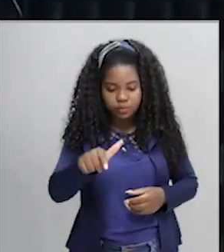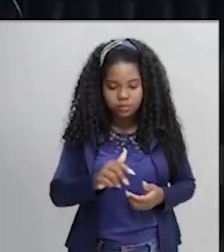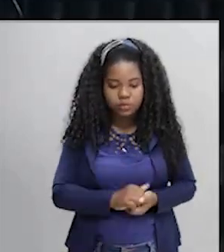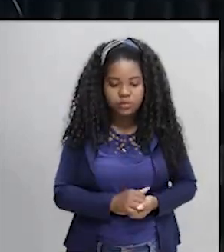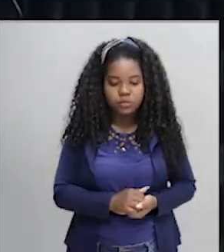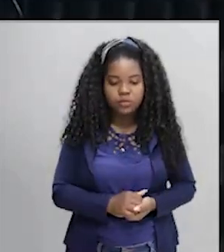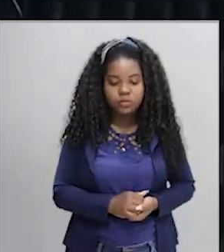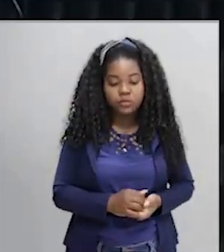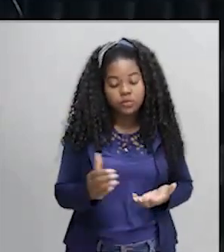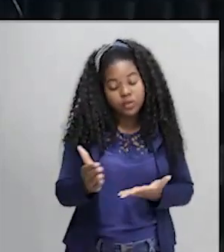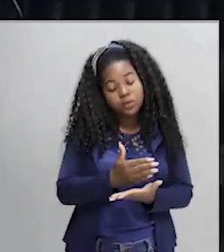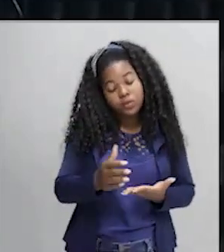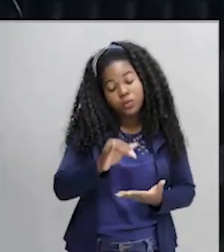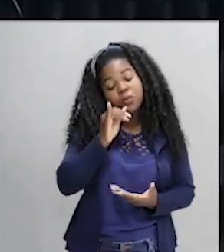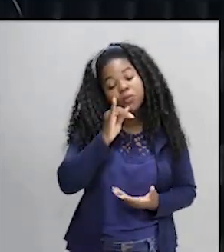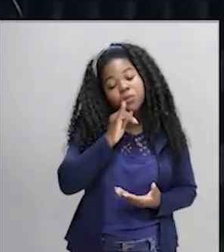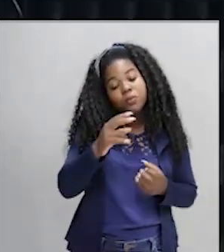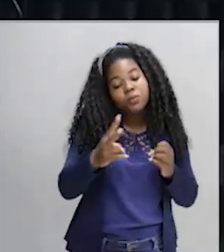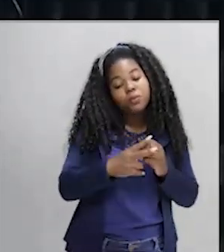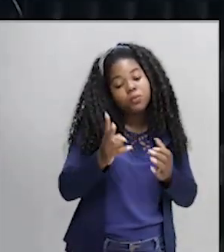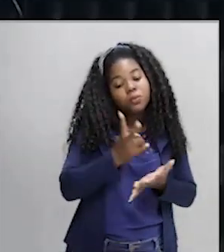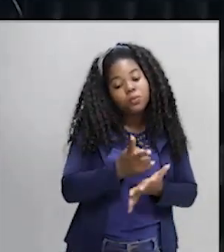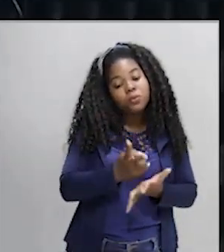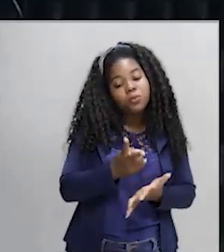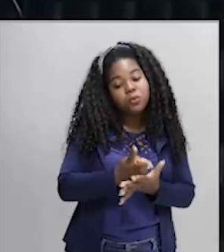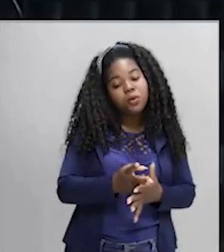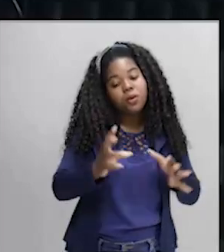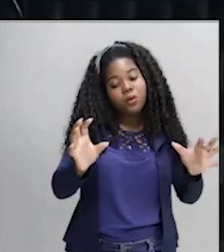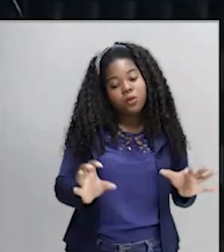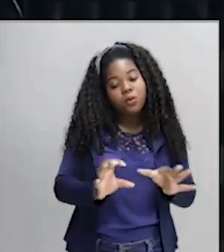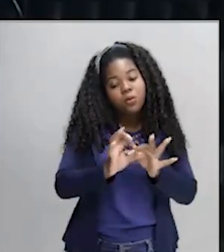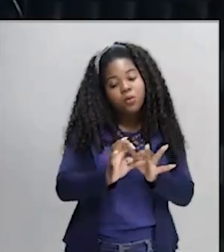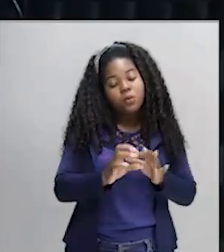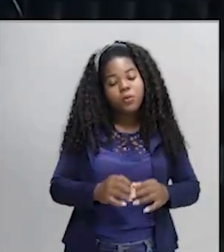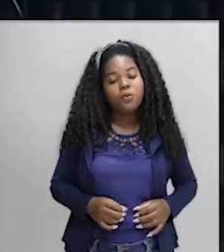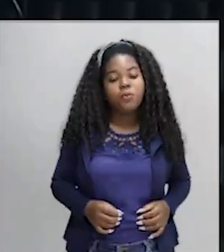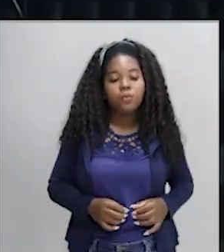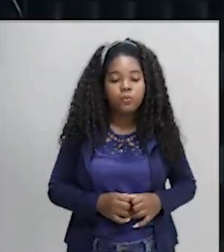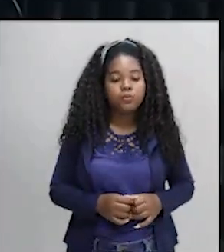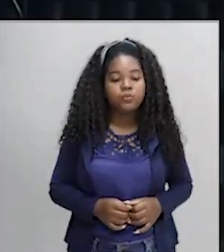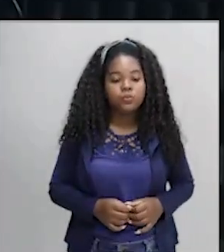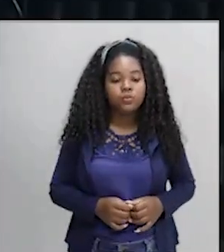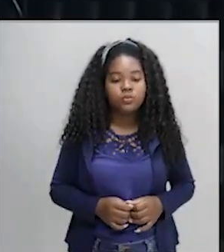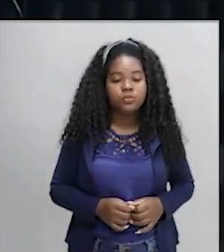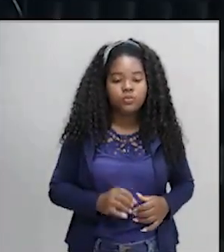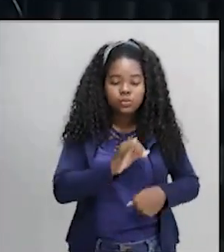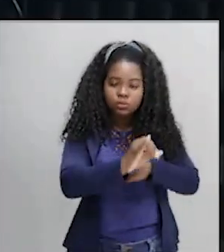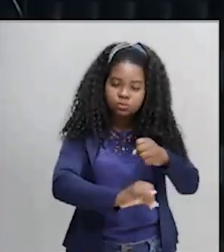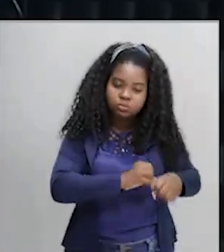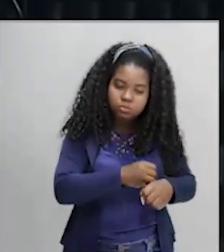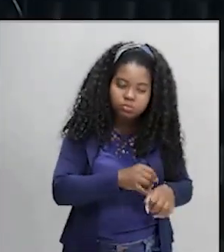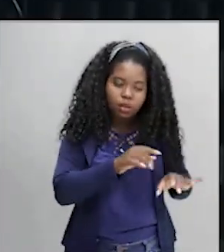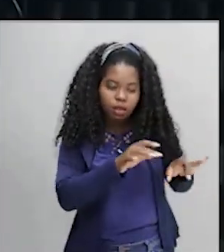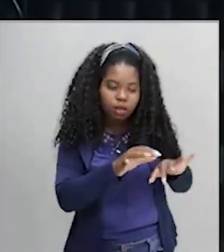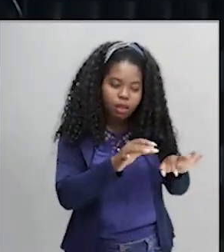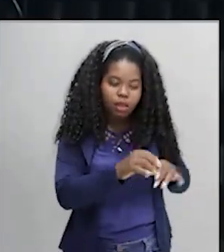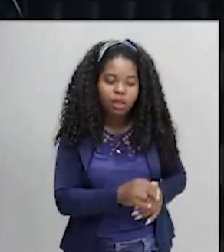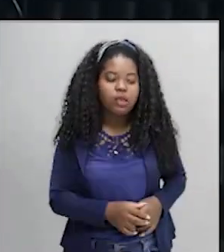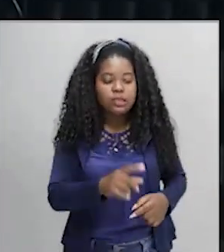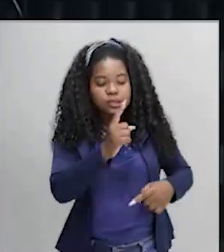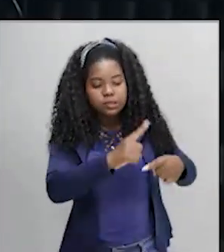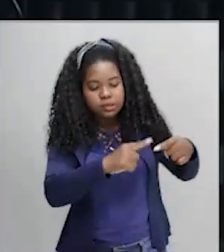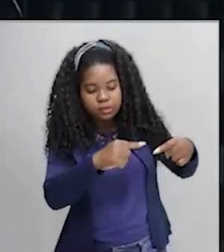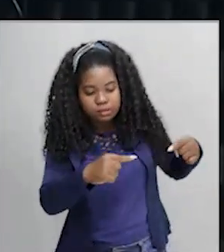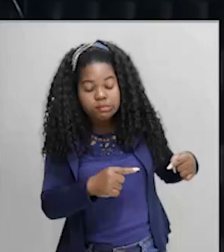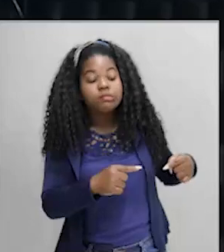Então, aqui são alguns exemplos de verbos que são sempre usados juntos, tá bom? Quando você vai na internet ou quando você for olhar os nossos materiais de